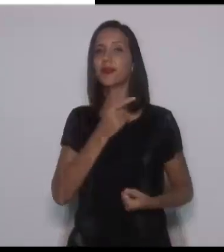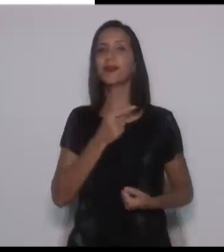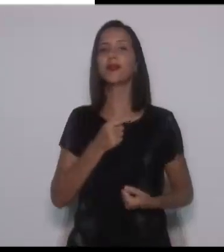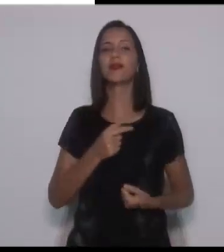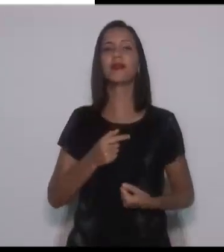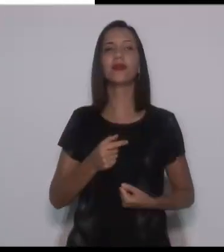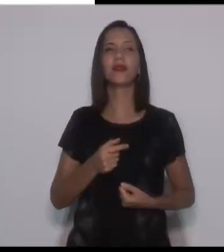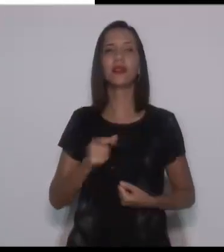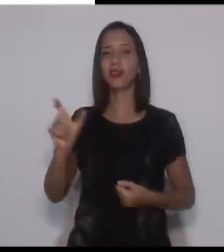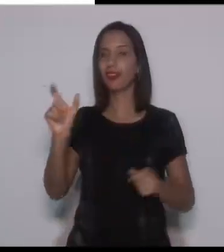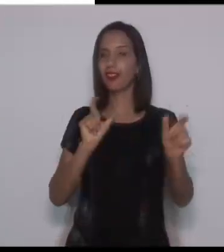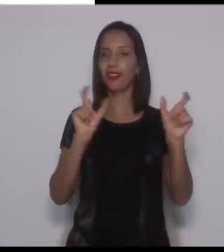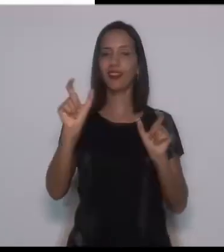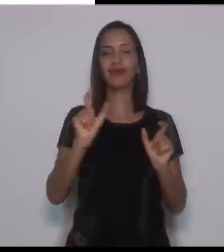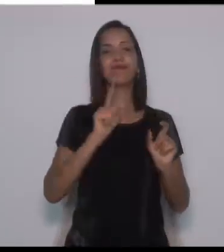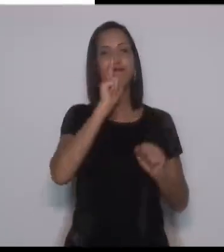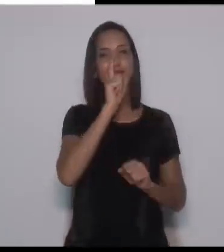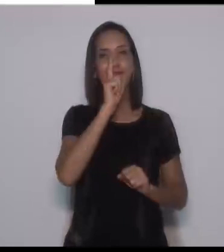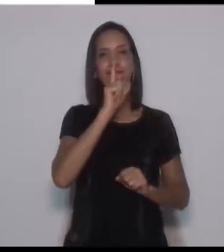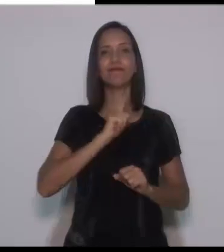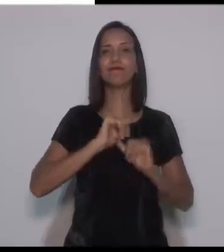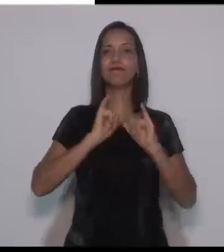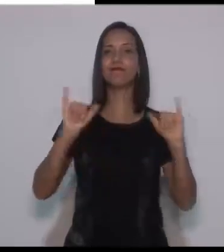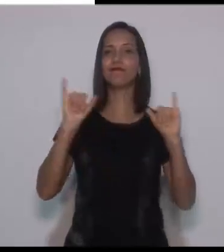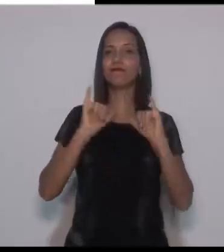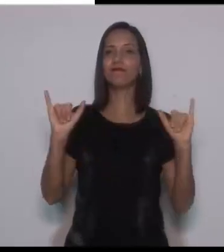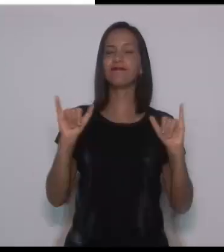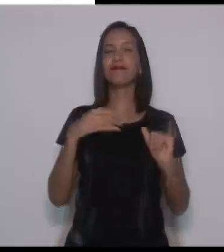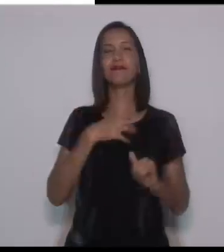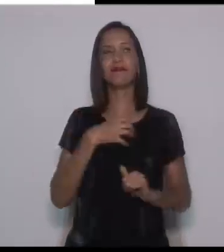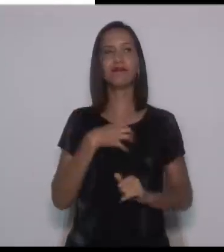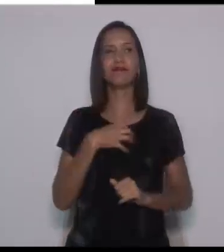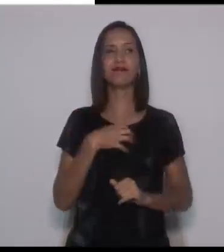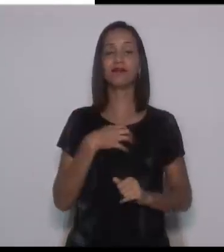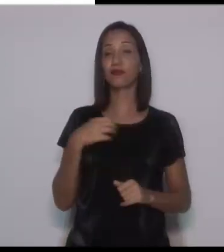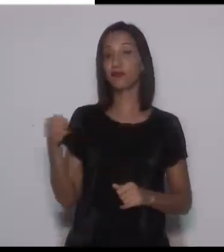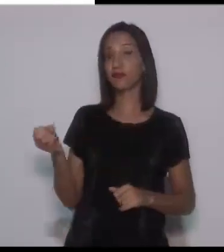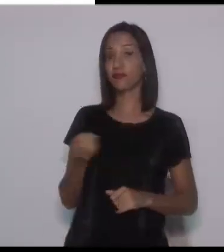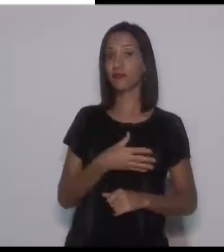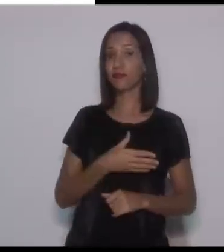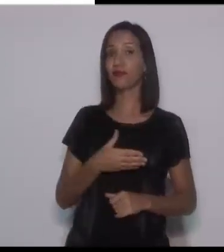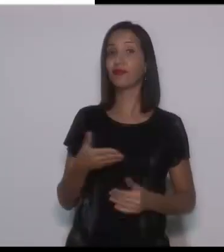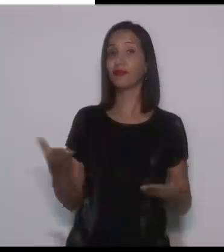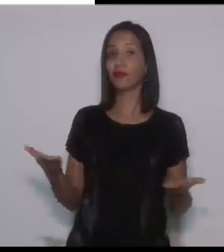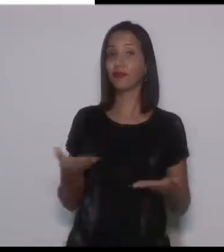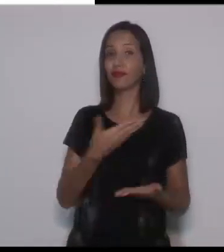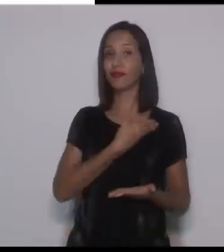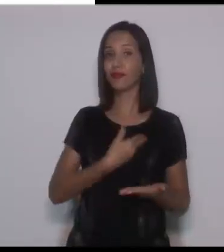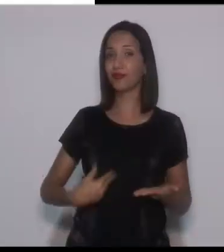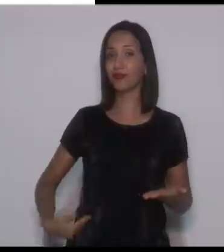jogo de palavras ele pode ser perigoso. Então, tinha uma propaganda que dizia assim, do atual governo, inclusive.